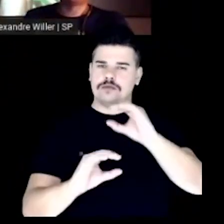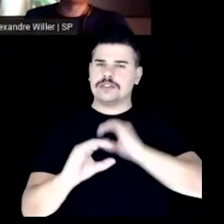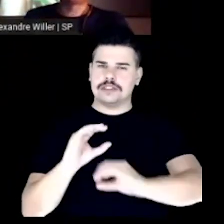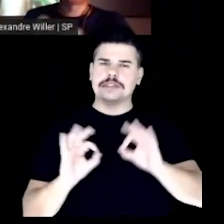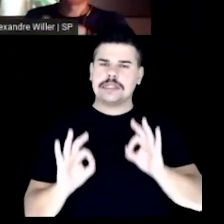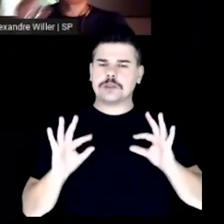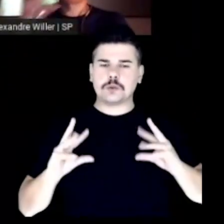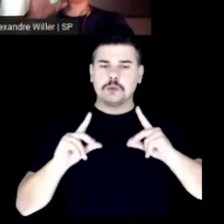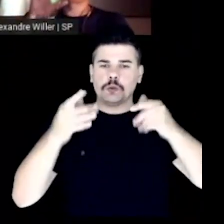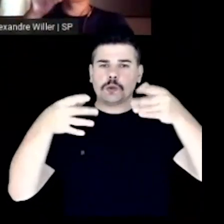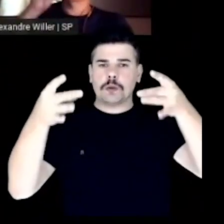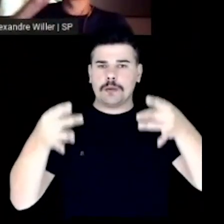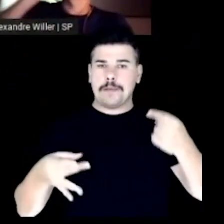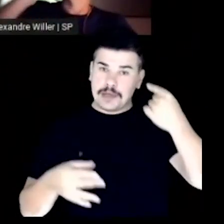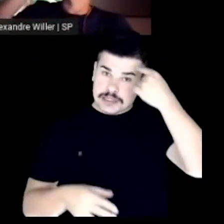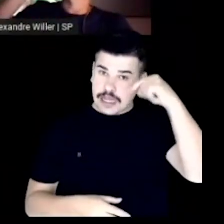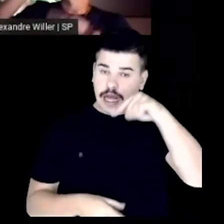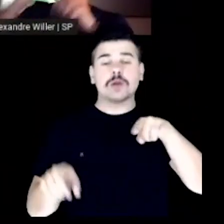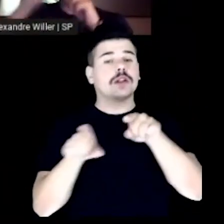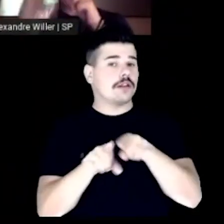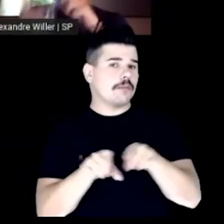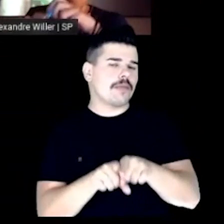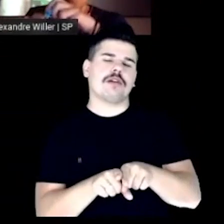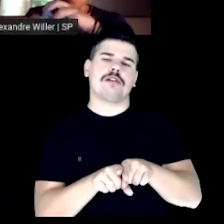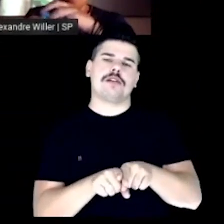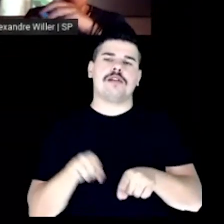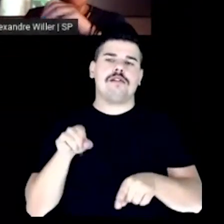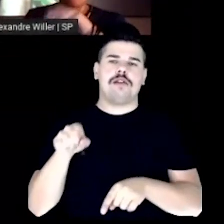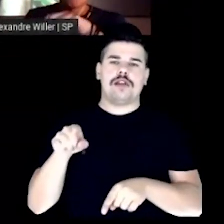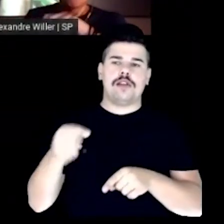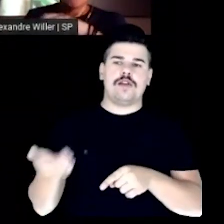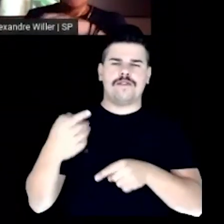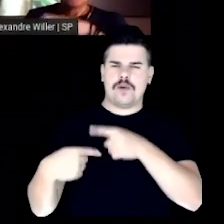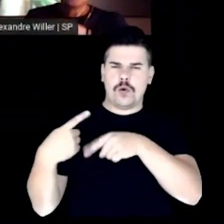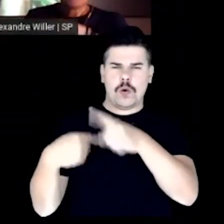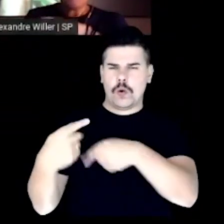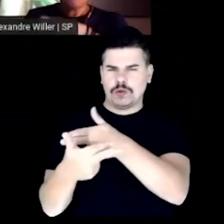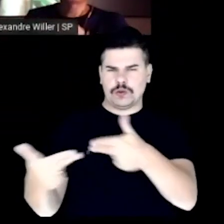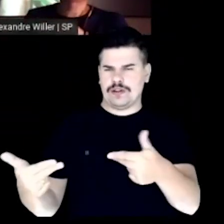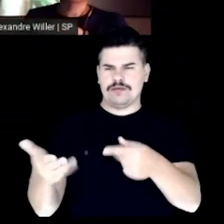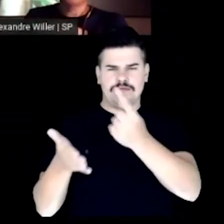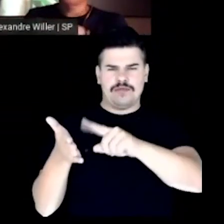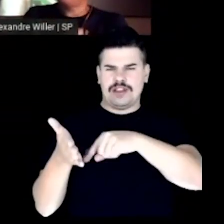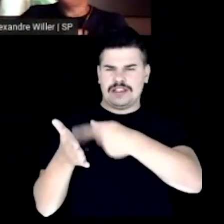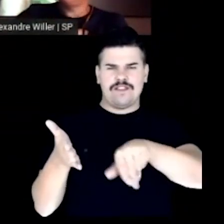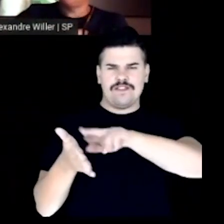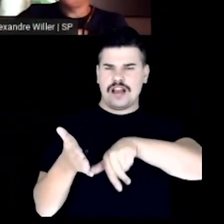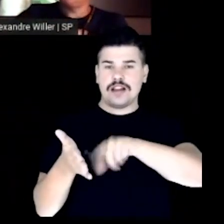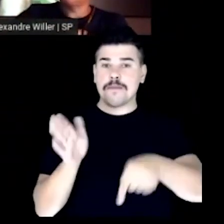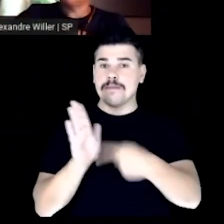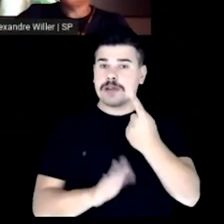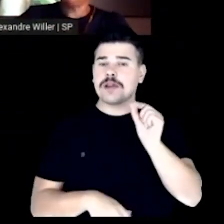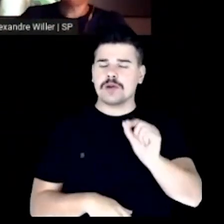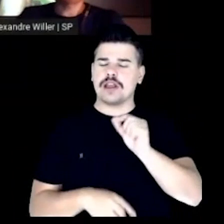ele é muito milimetricamente pensado, inclusive, né, ele passou por várias versões, assim,